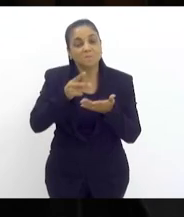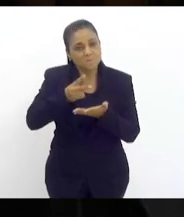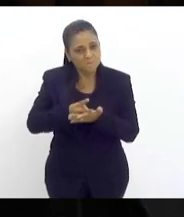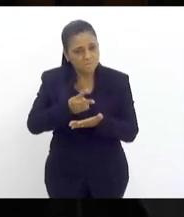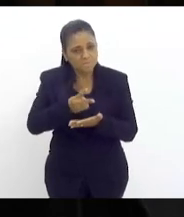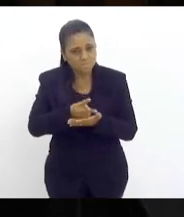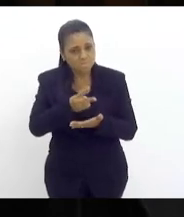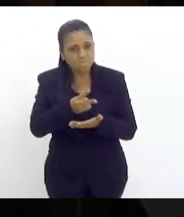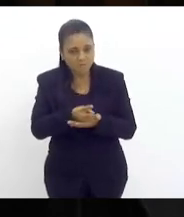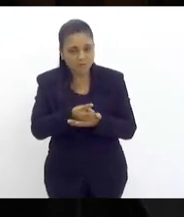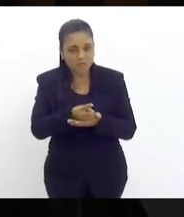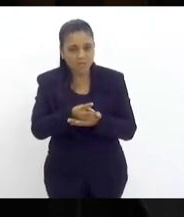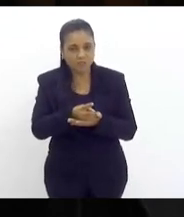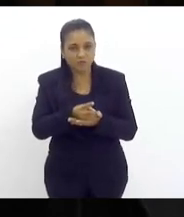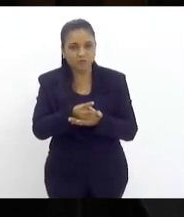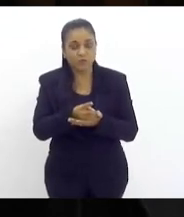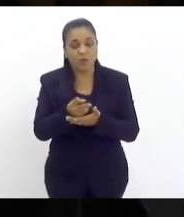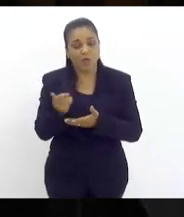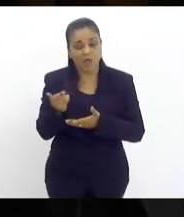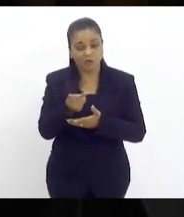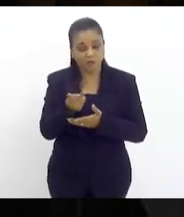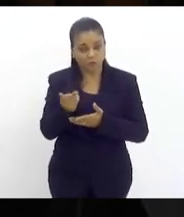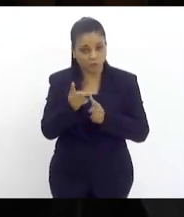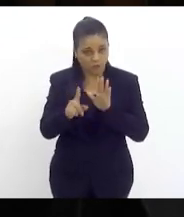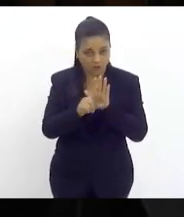mesmo sem as vigências das duas leis,